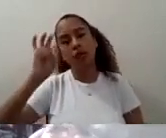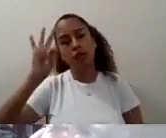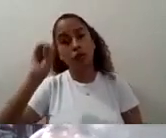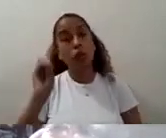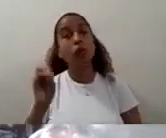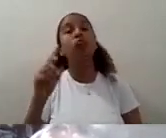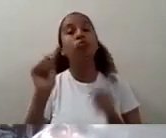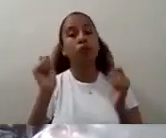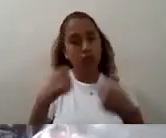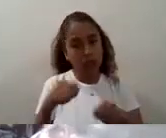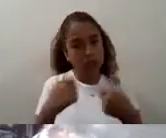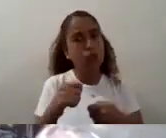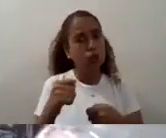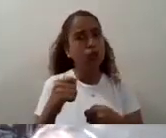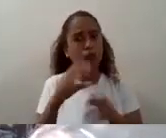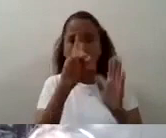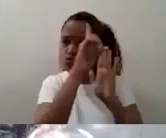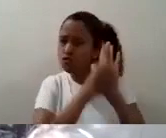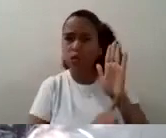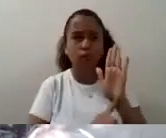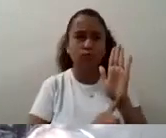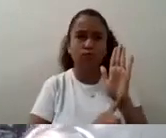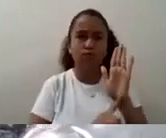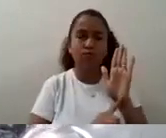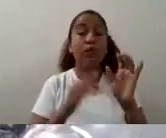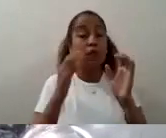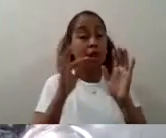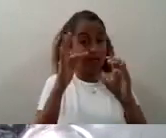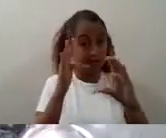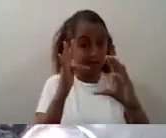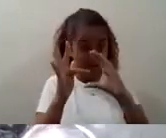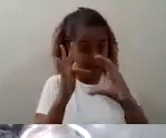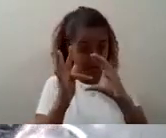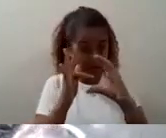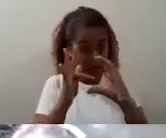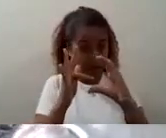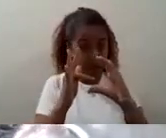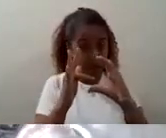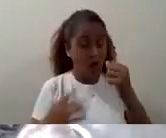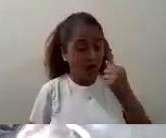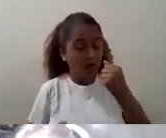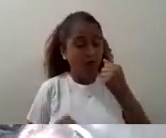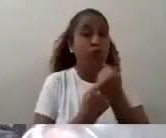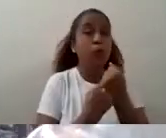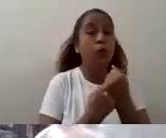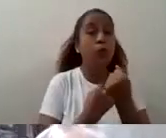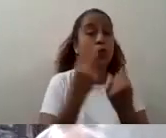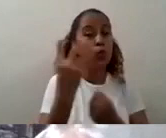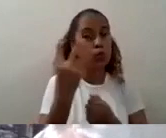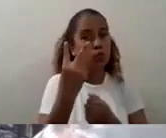campanha, essa CFE foi fortalecida por duas outras